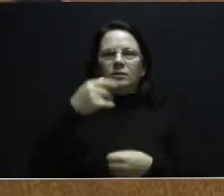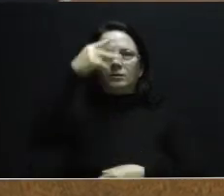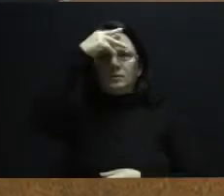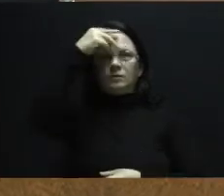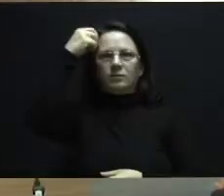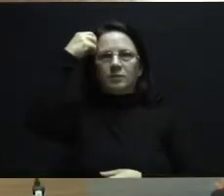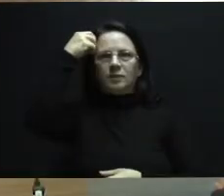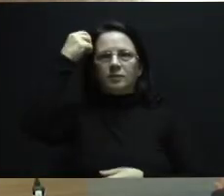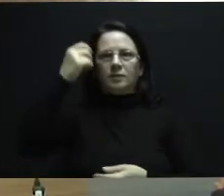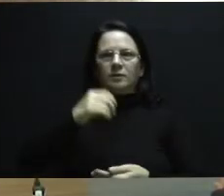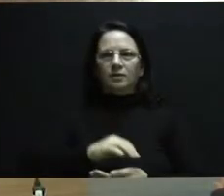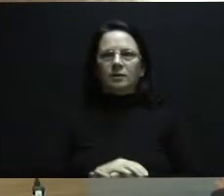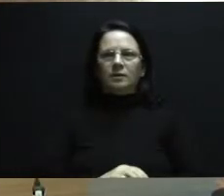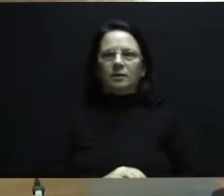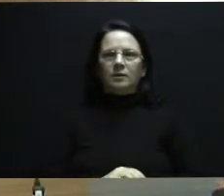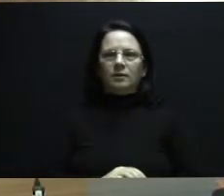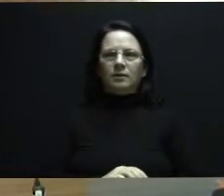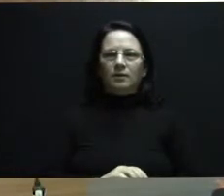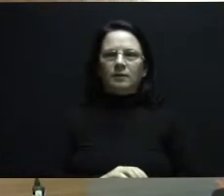municipal.